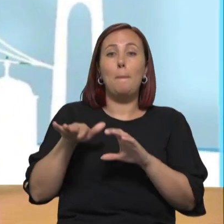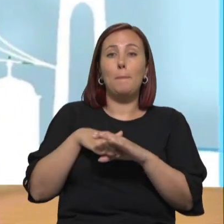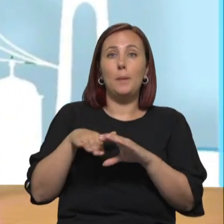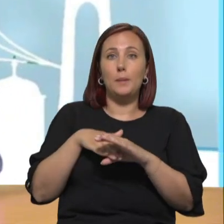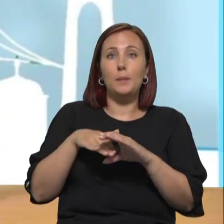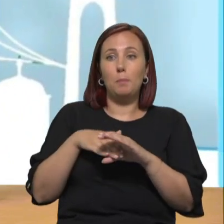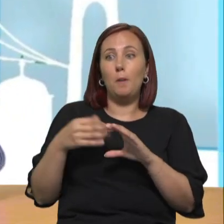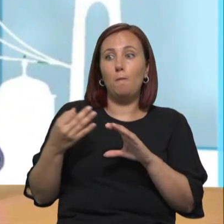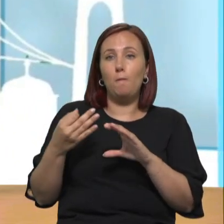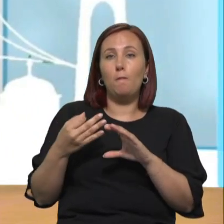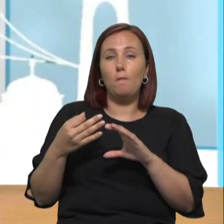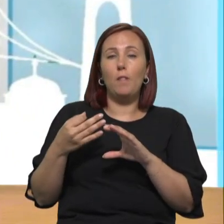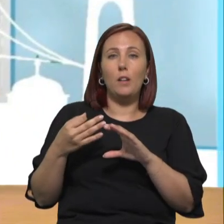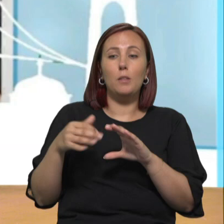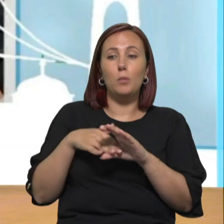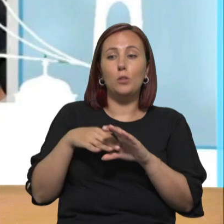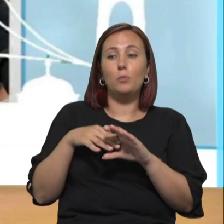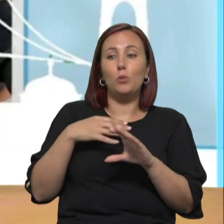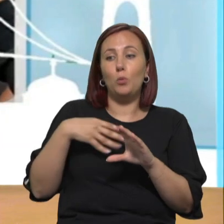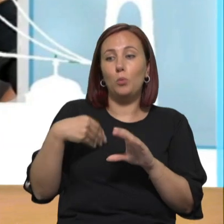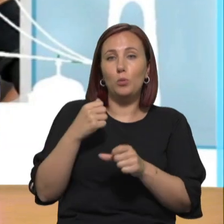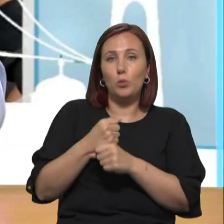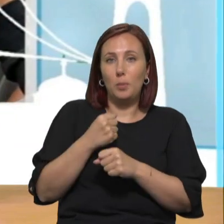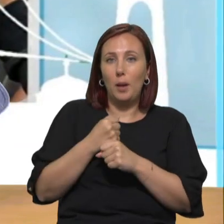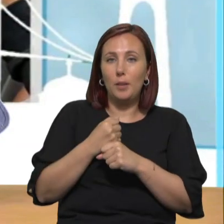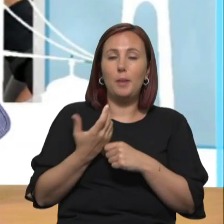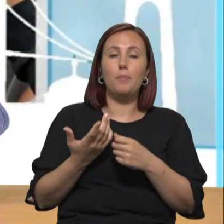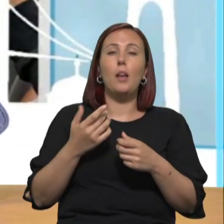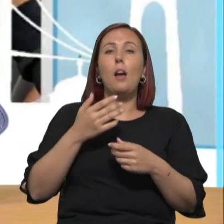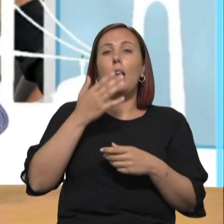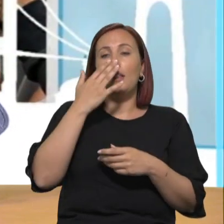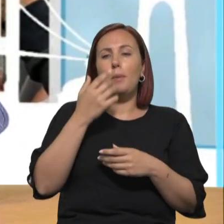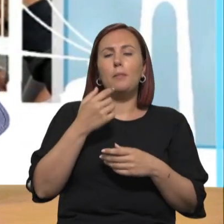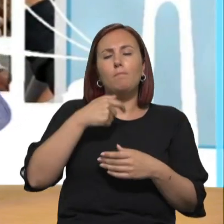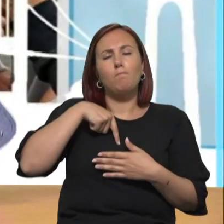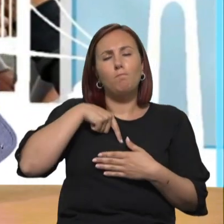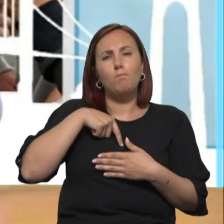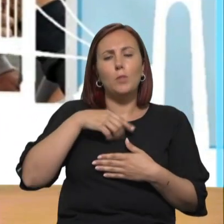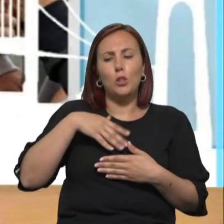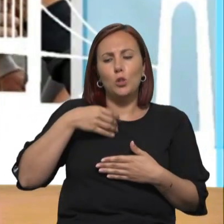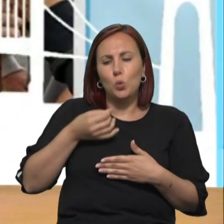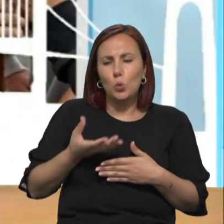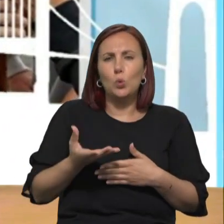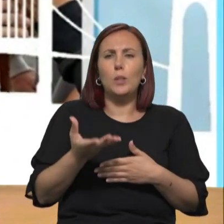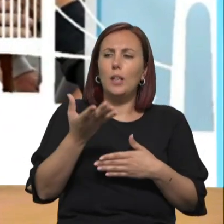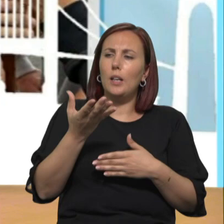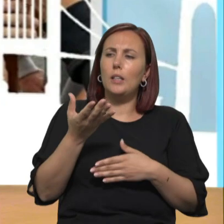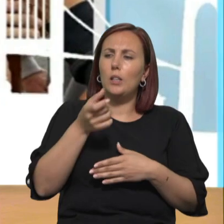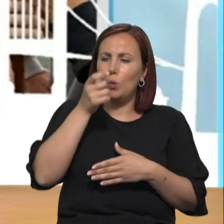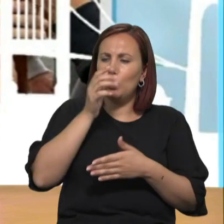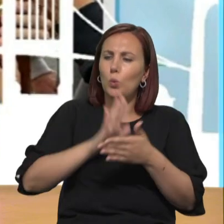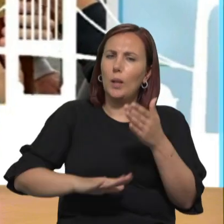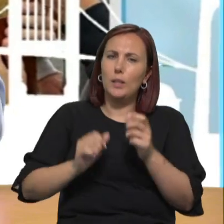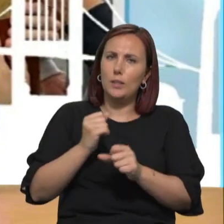vida ativa no mundo do trabalho, sejam pessoas solidárias com os seus companheiros de